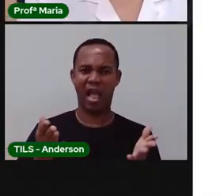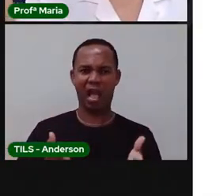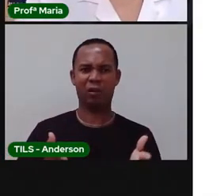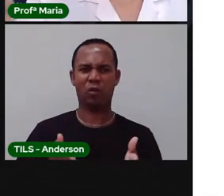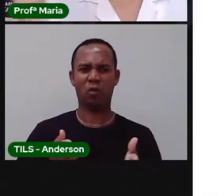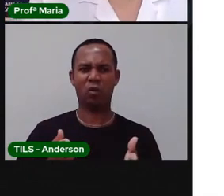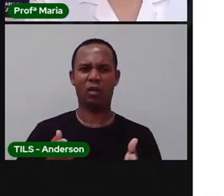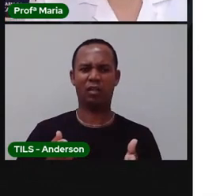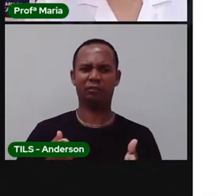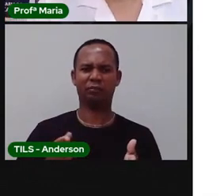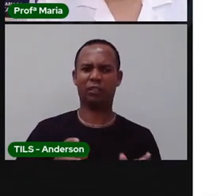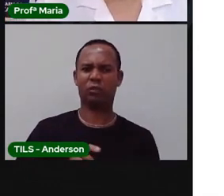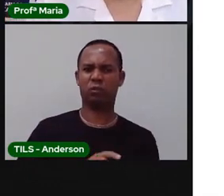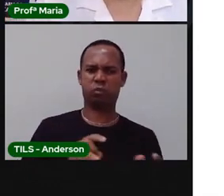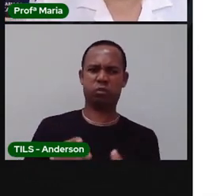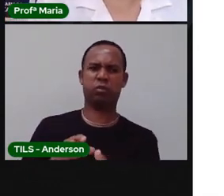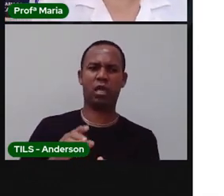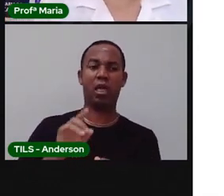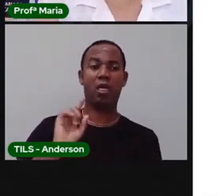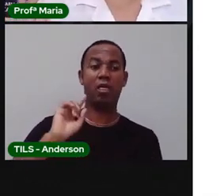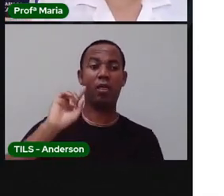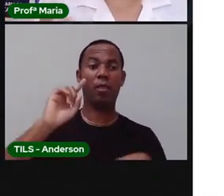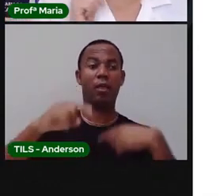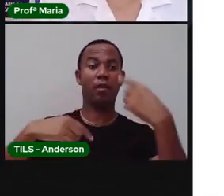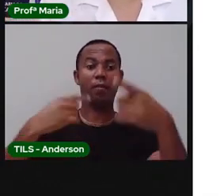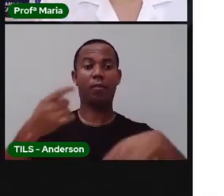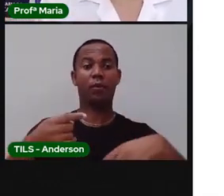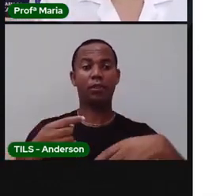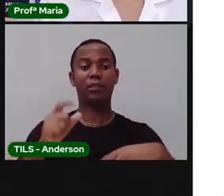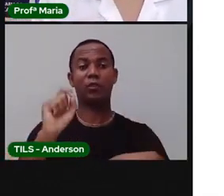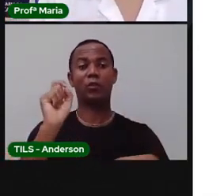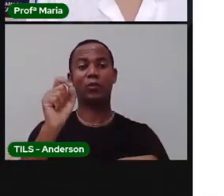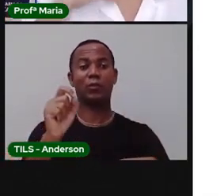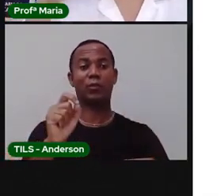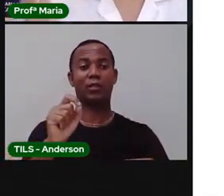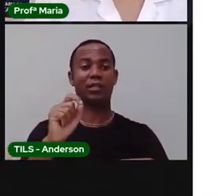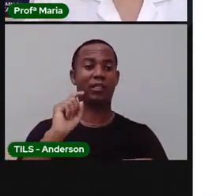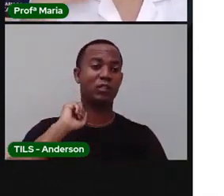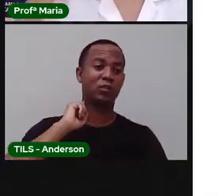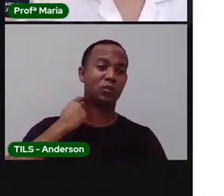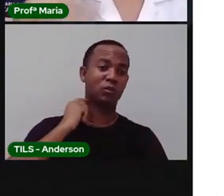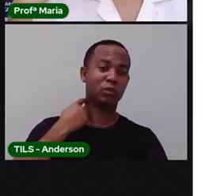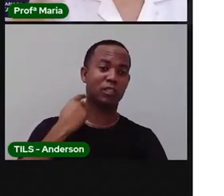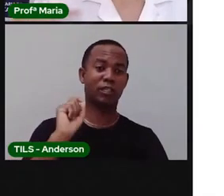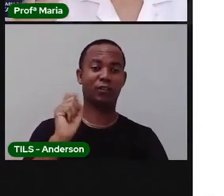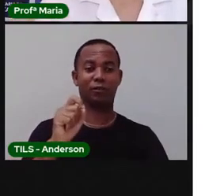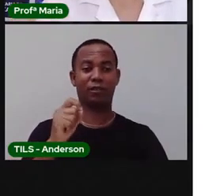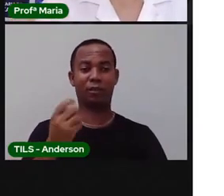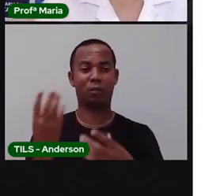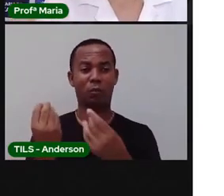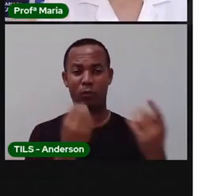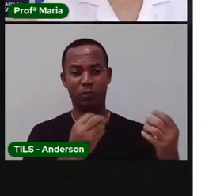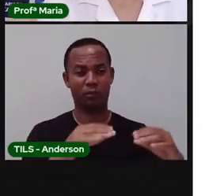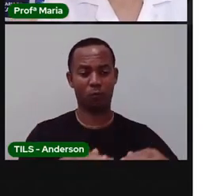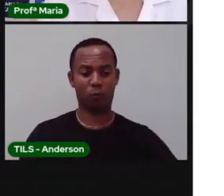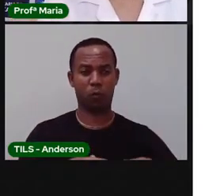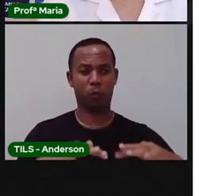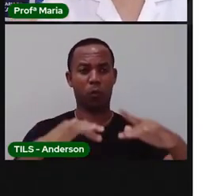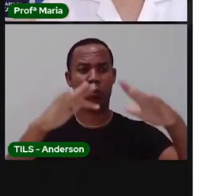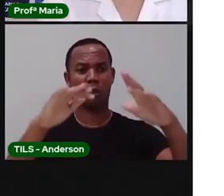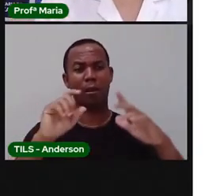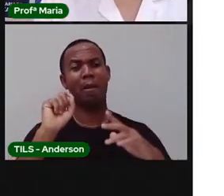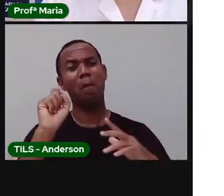Mas e depois? O que é esse lixo jogado em local incorreto, ou esse acúmulo de lixo que a gente produz tanto lixo, o que é que ele pode